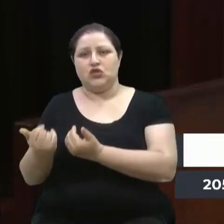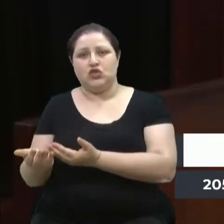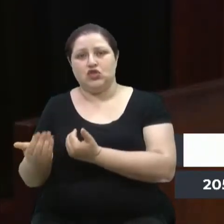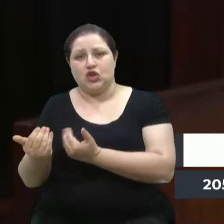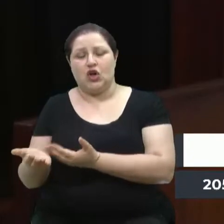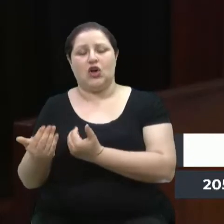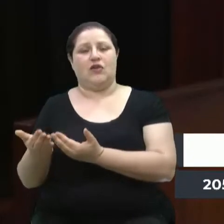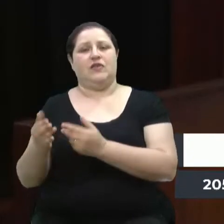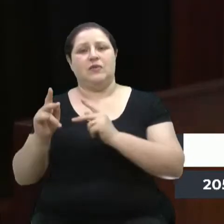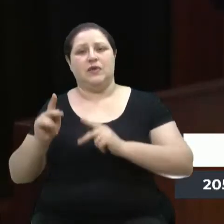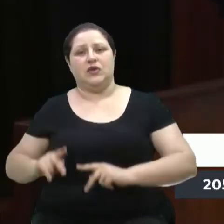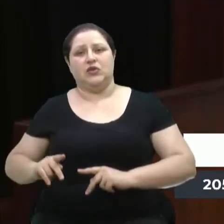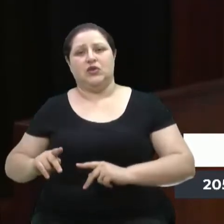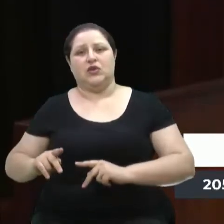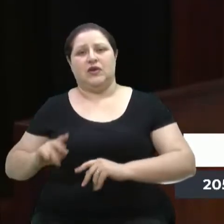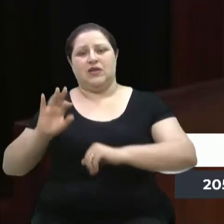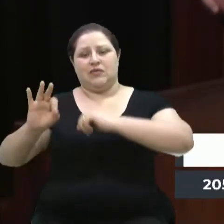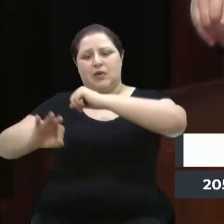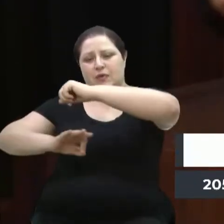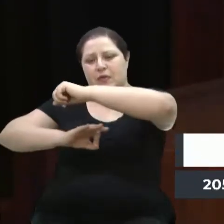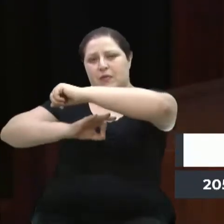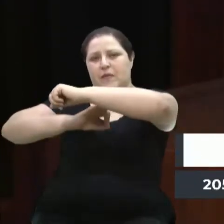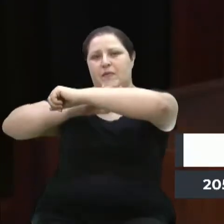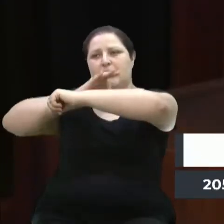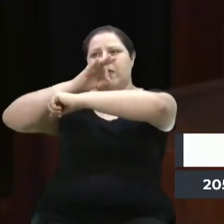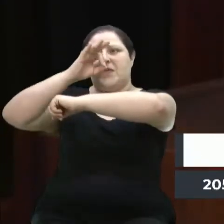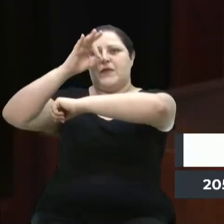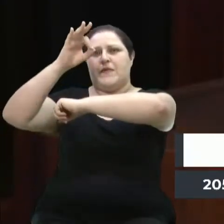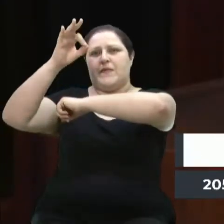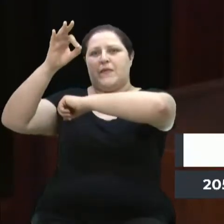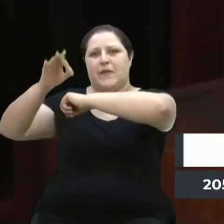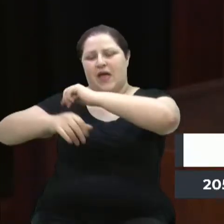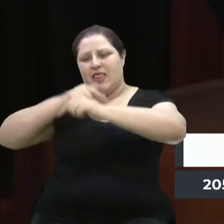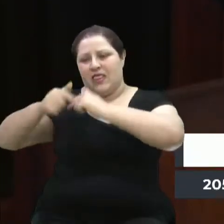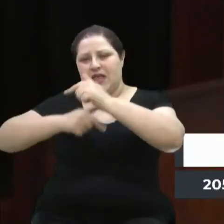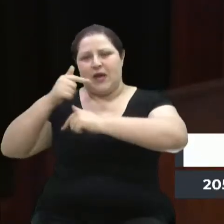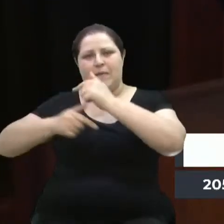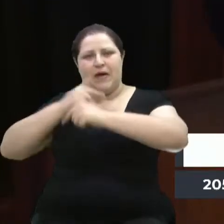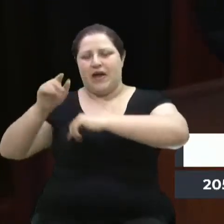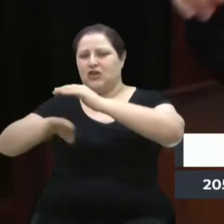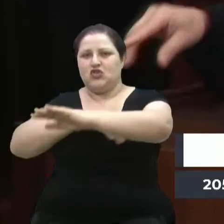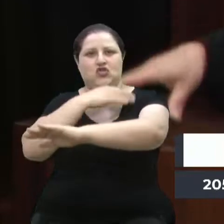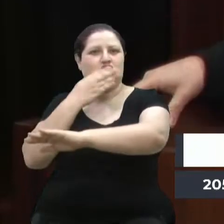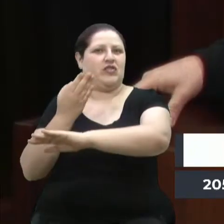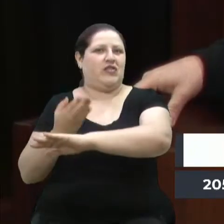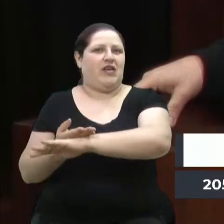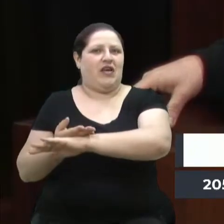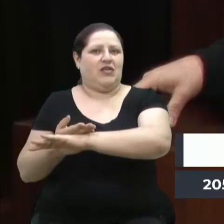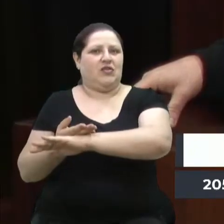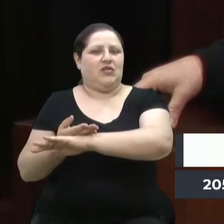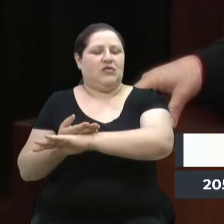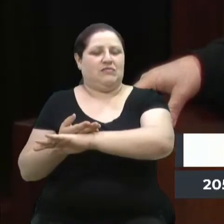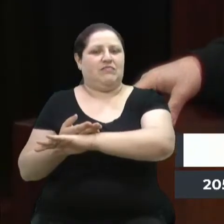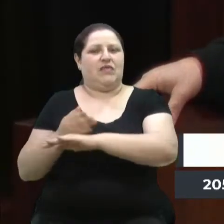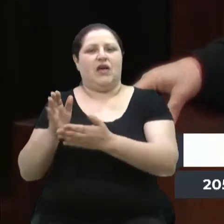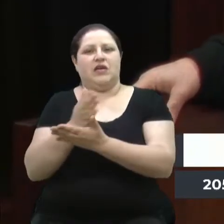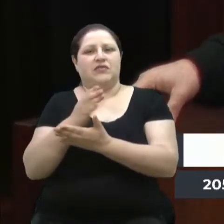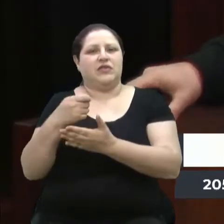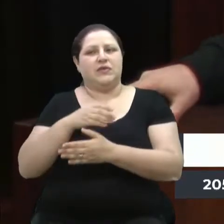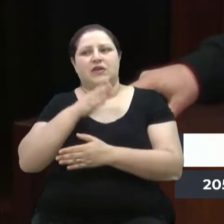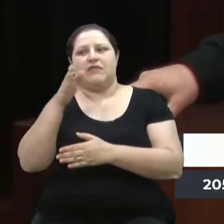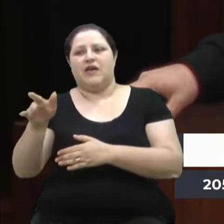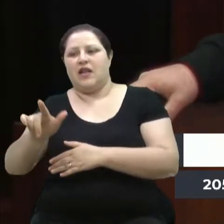petrini que não vê o sol nascer que não ver o sol se pôr então lendo as metalúrgicas dos comércios e que vão lá na lagoa do Rizzo o automotiva